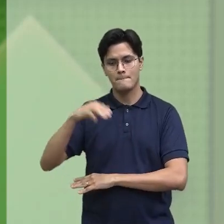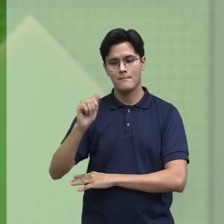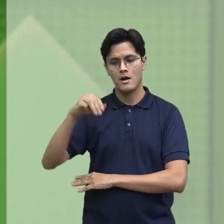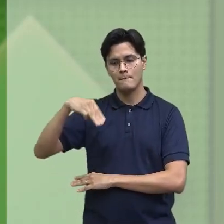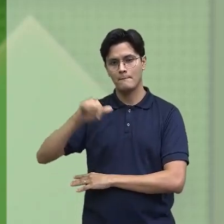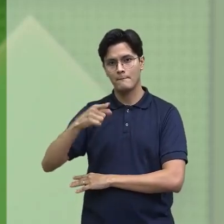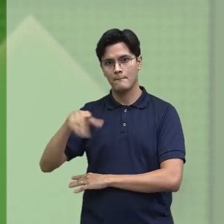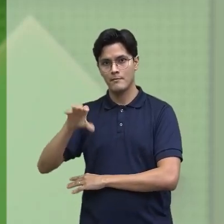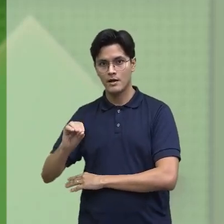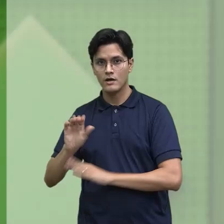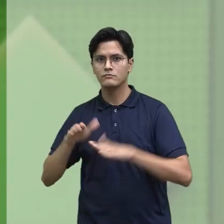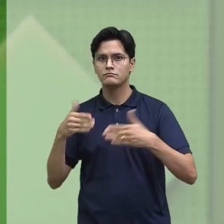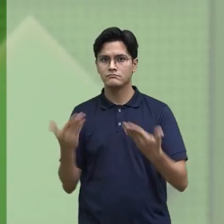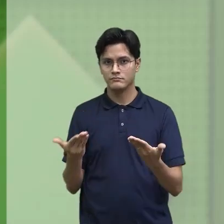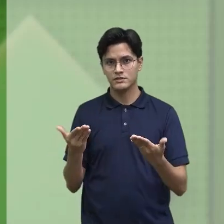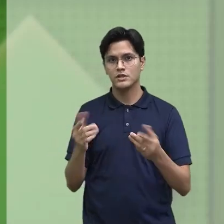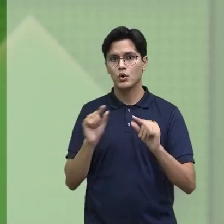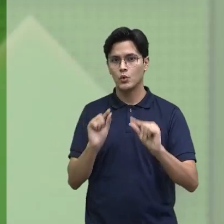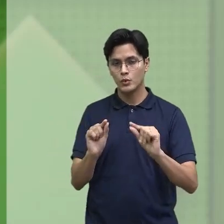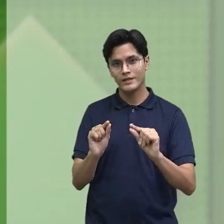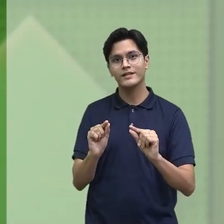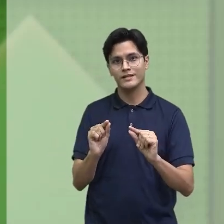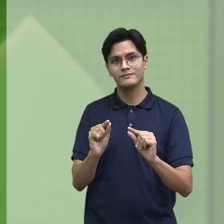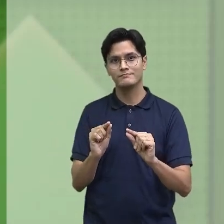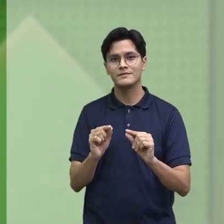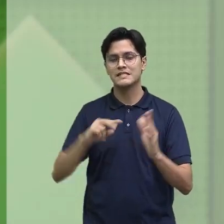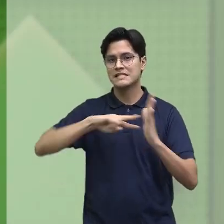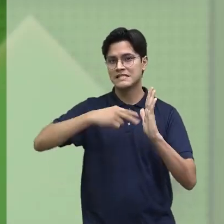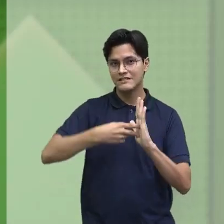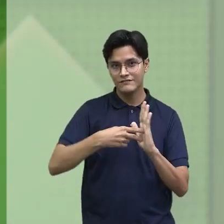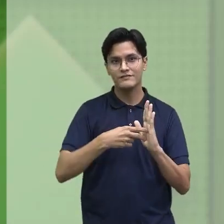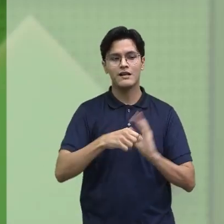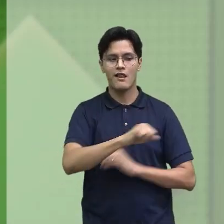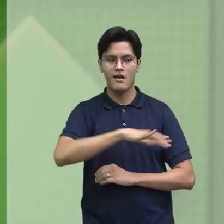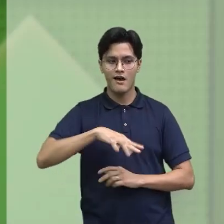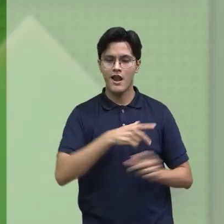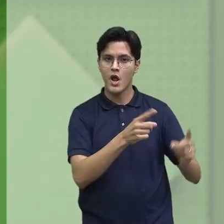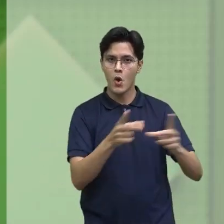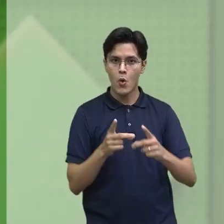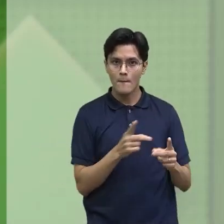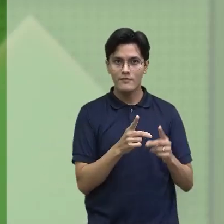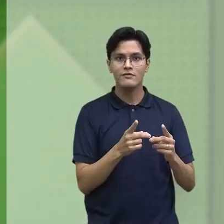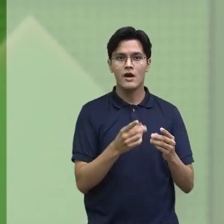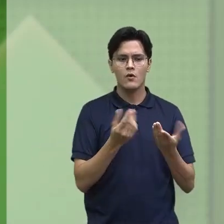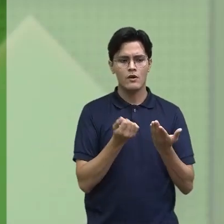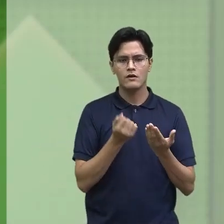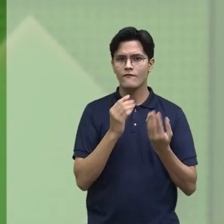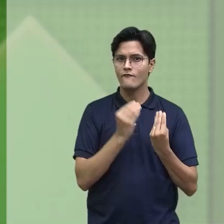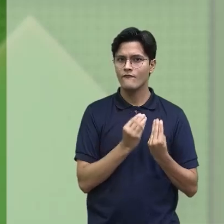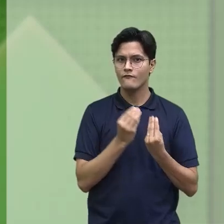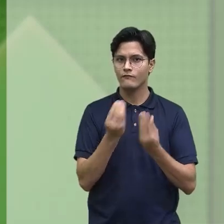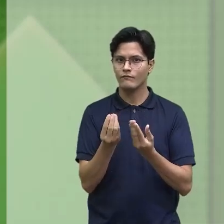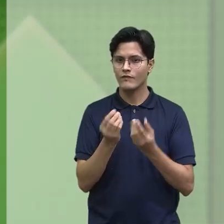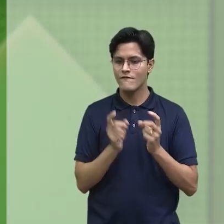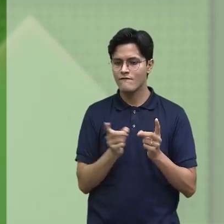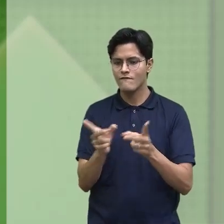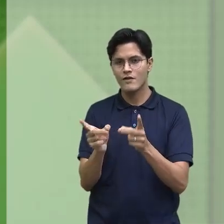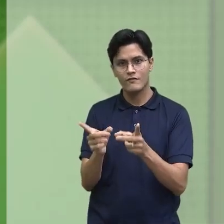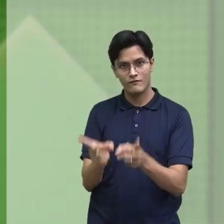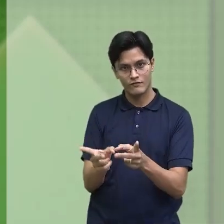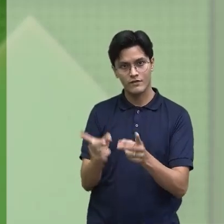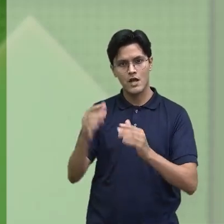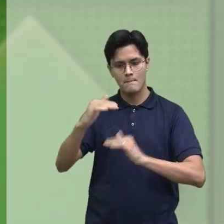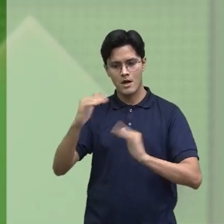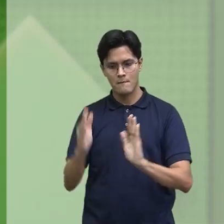se eles estivessem enganando, né, o consumidor, dizendo que naquela embalagem só tinha pimenta do reino, quando na verdade estava misturado, né, com